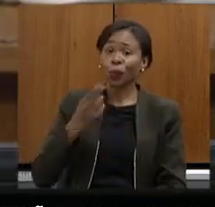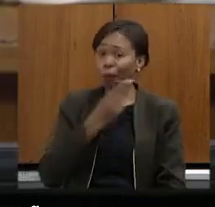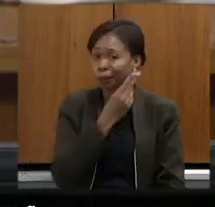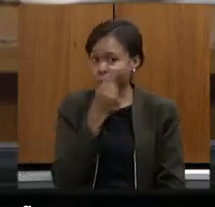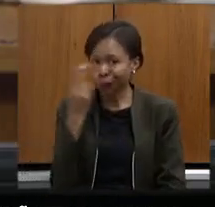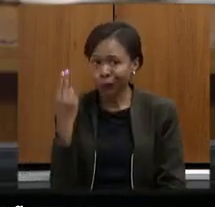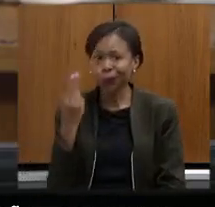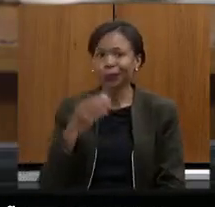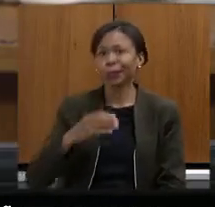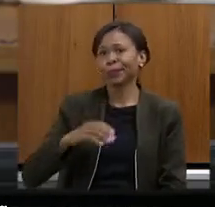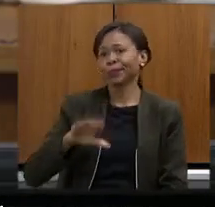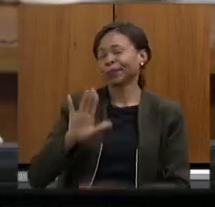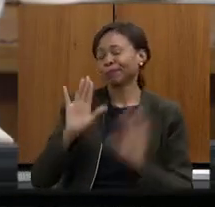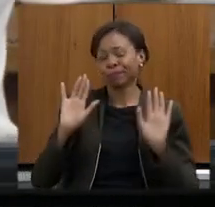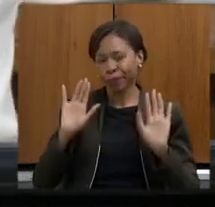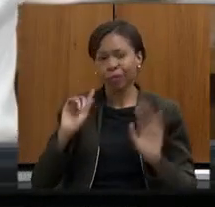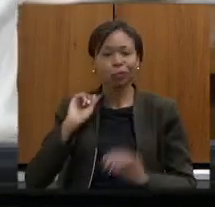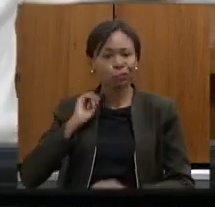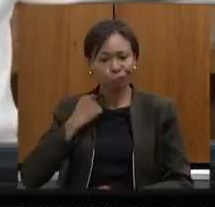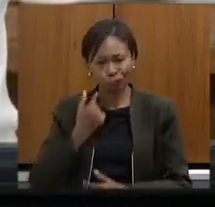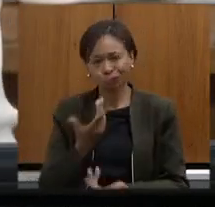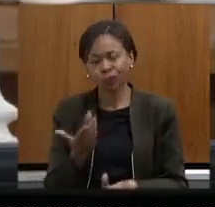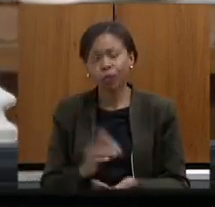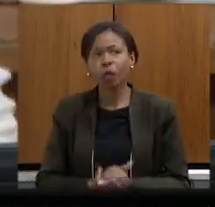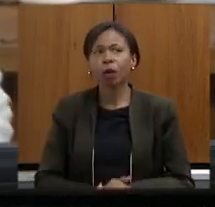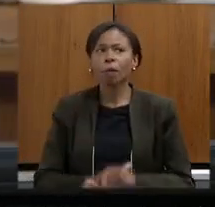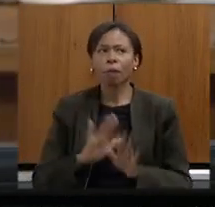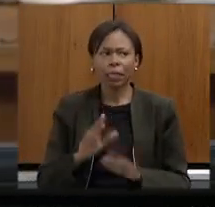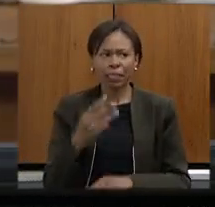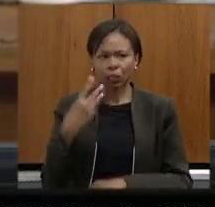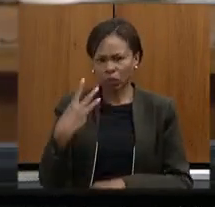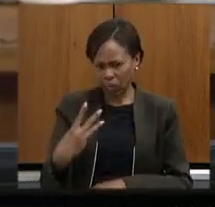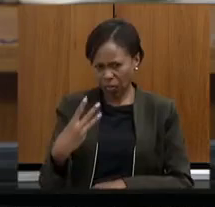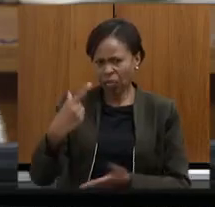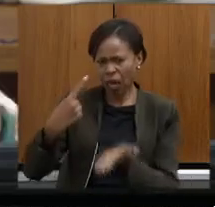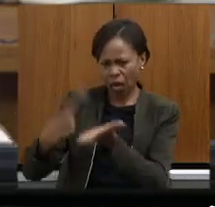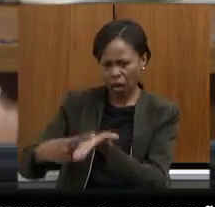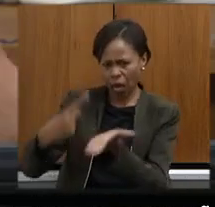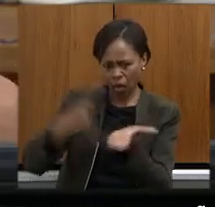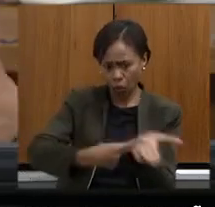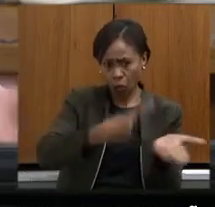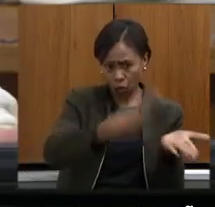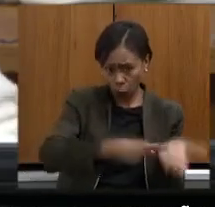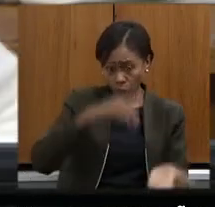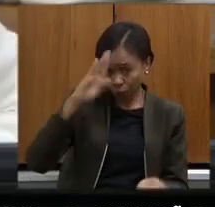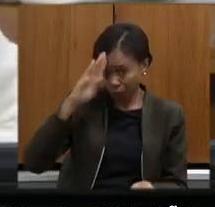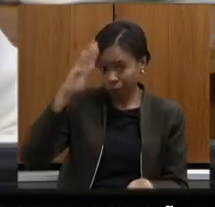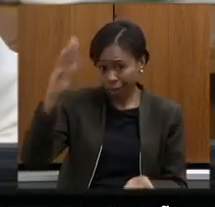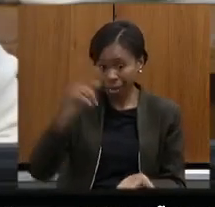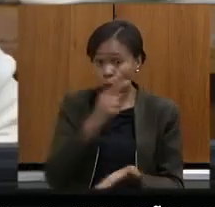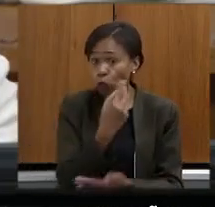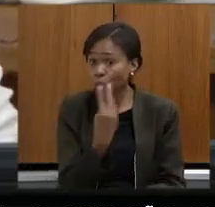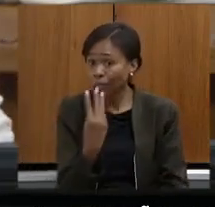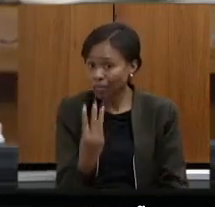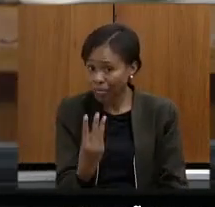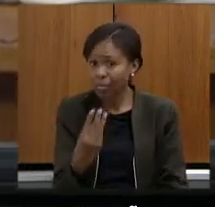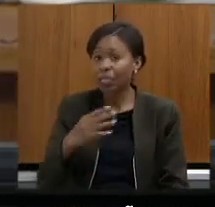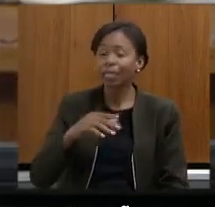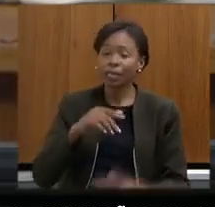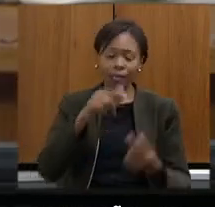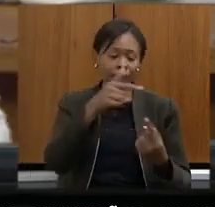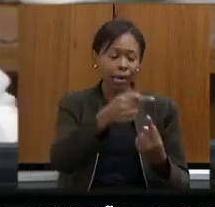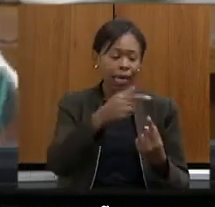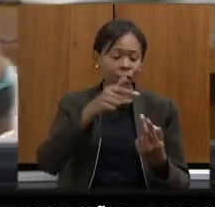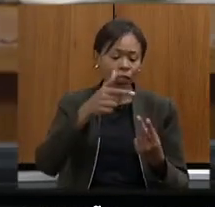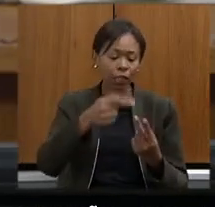sem fim mas com ponto que eu gostaria de implementar o Igor citou e nossos três principais acordos são três acordes todos eles coincidente mente de cerca de sete